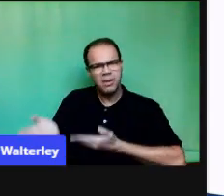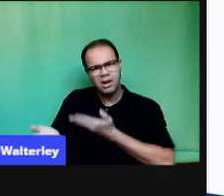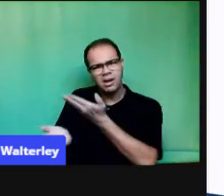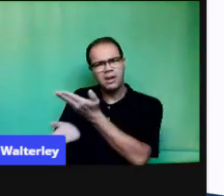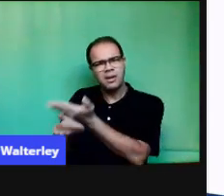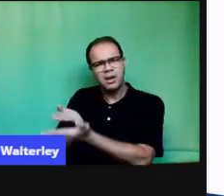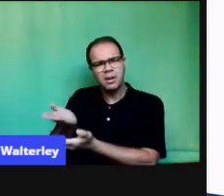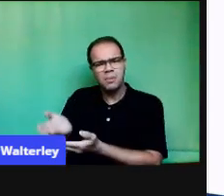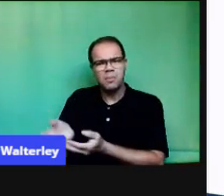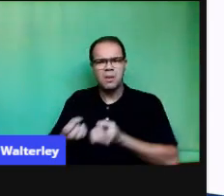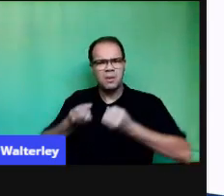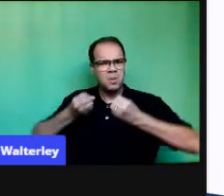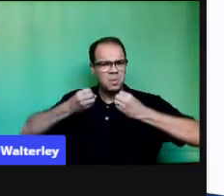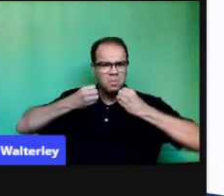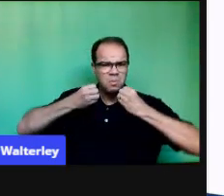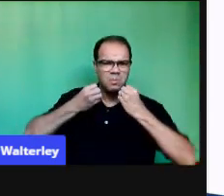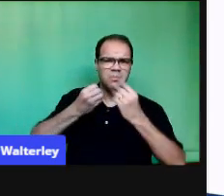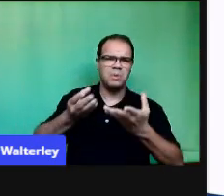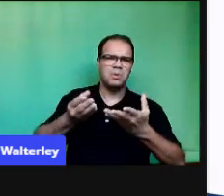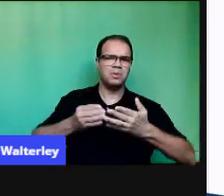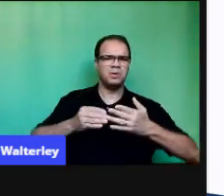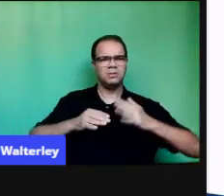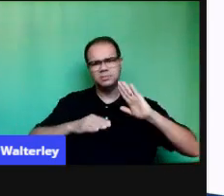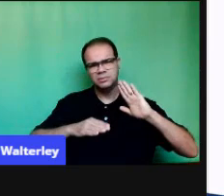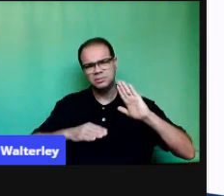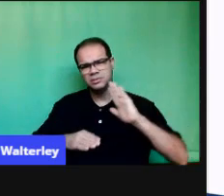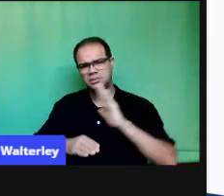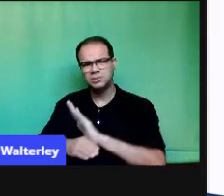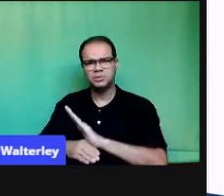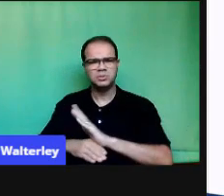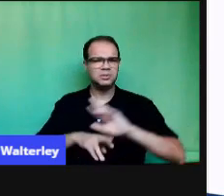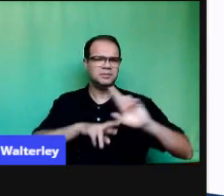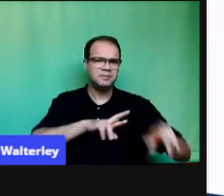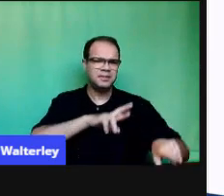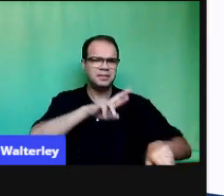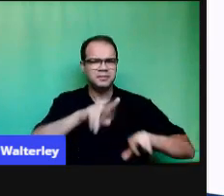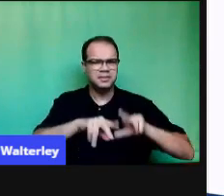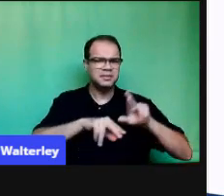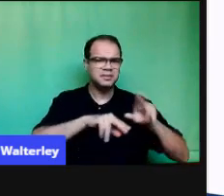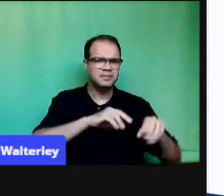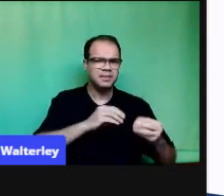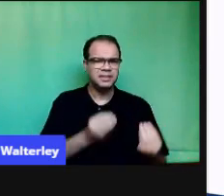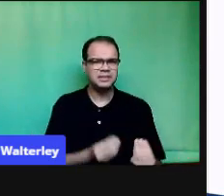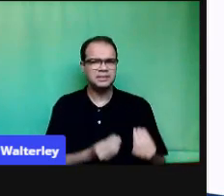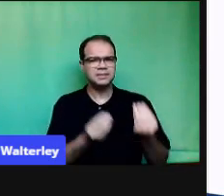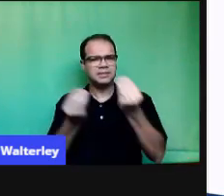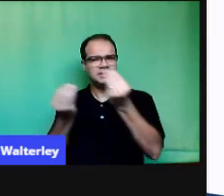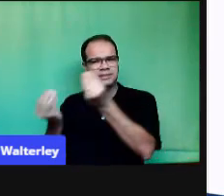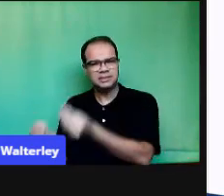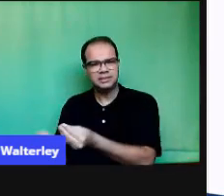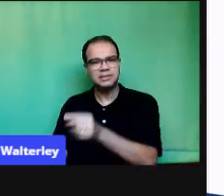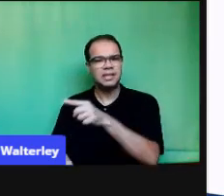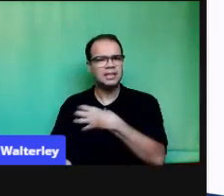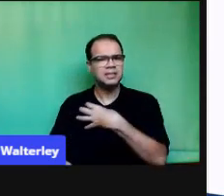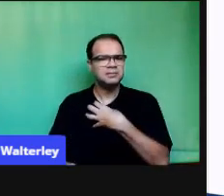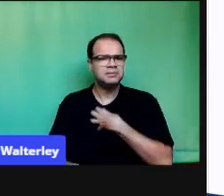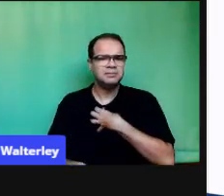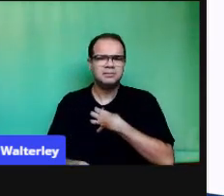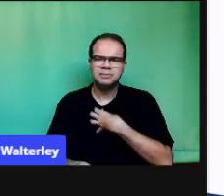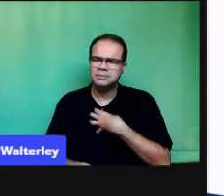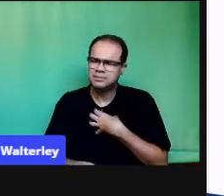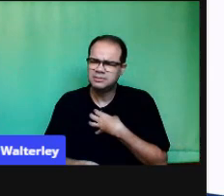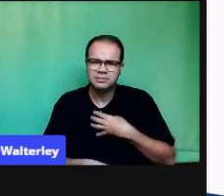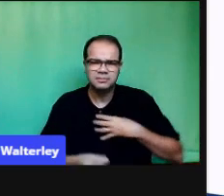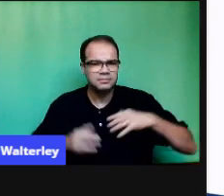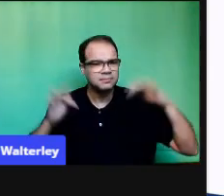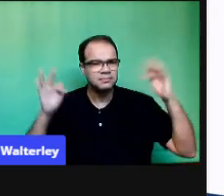recursos para que o animal possa assegurar um bom bem-estar. E o outro